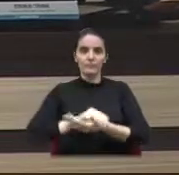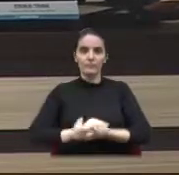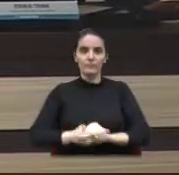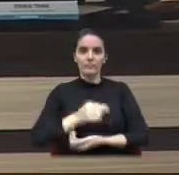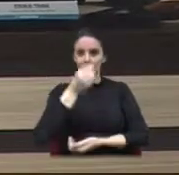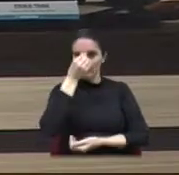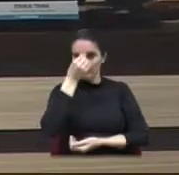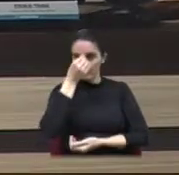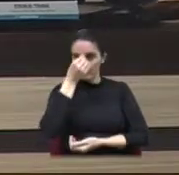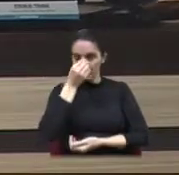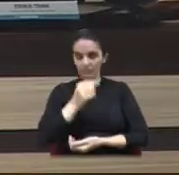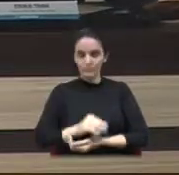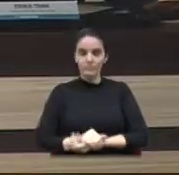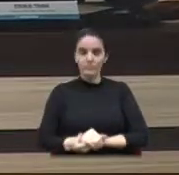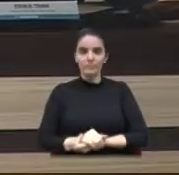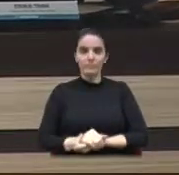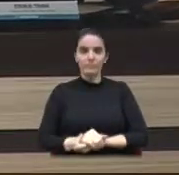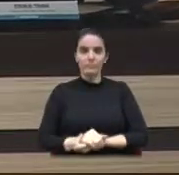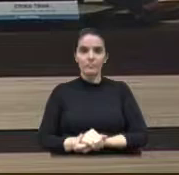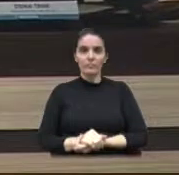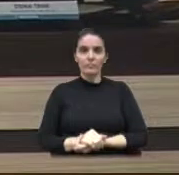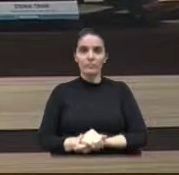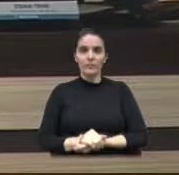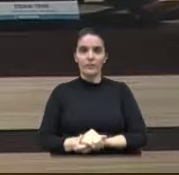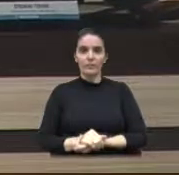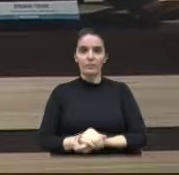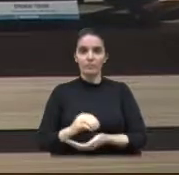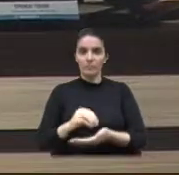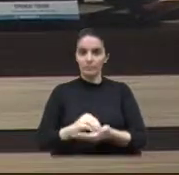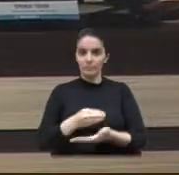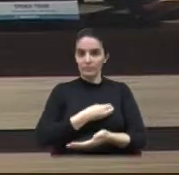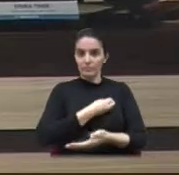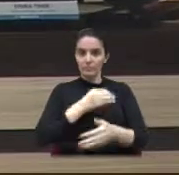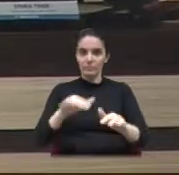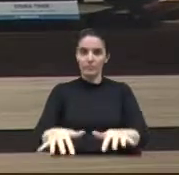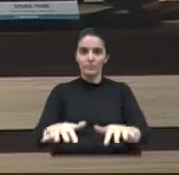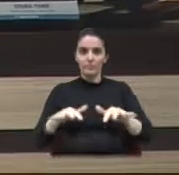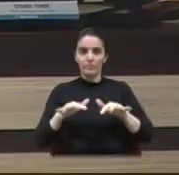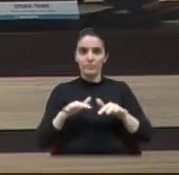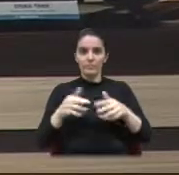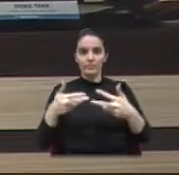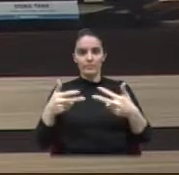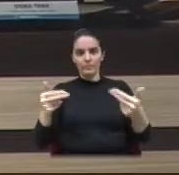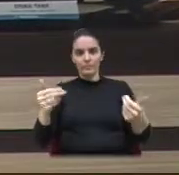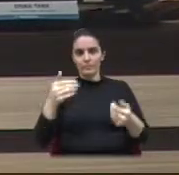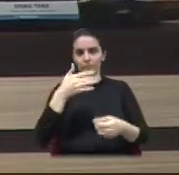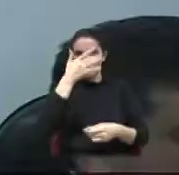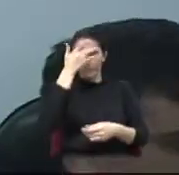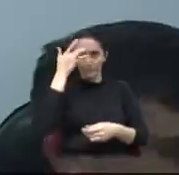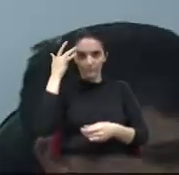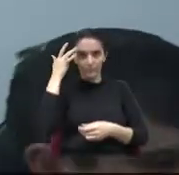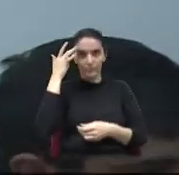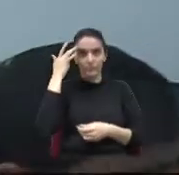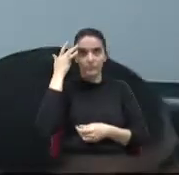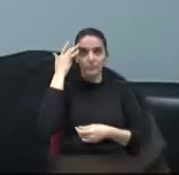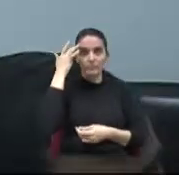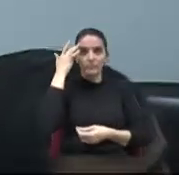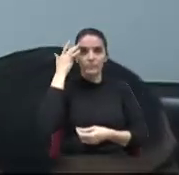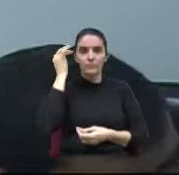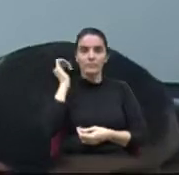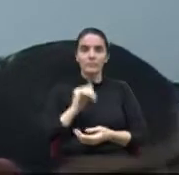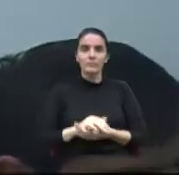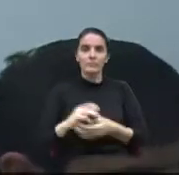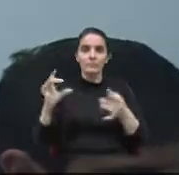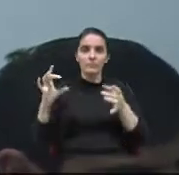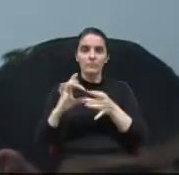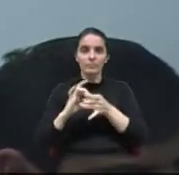Jorge Freitas. Antes de ficar, senhor presidente, quero registrar a presença no plenário de dezenas de desbravadores que são